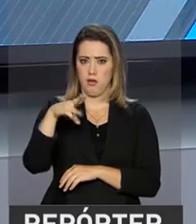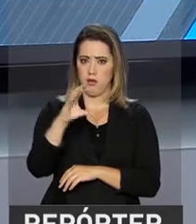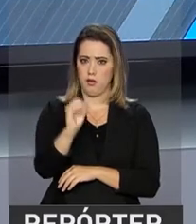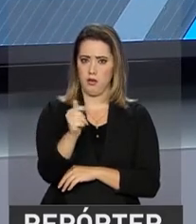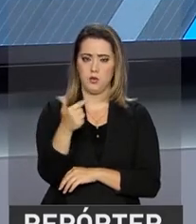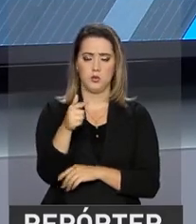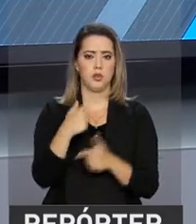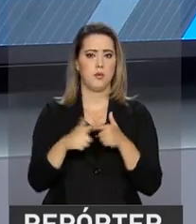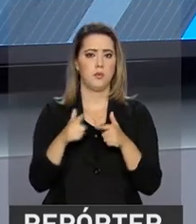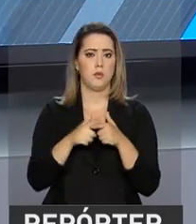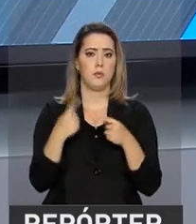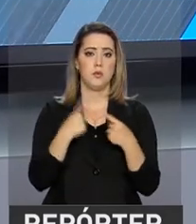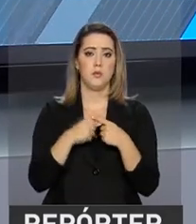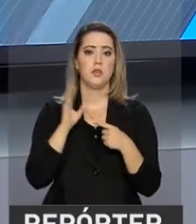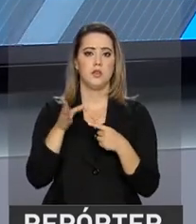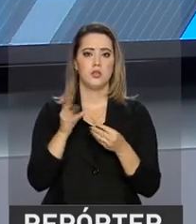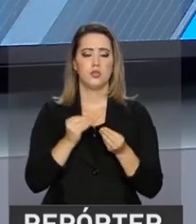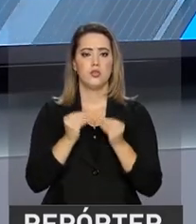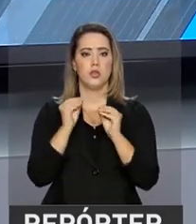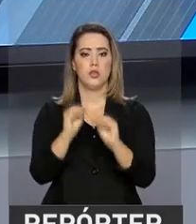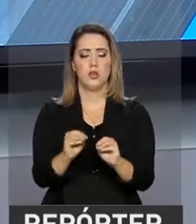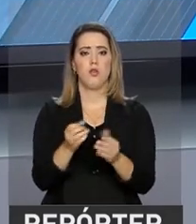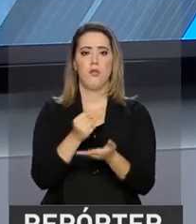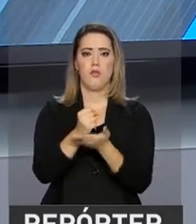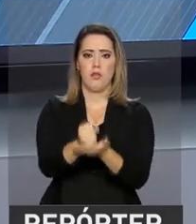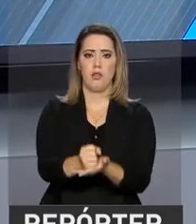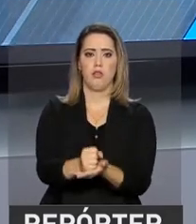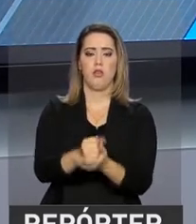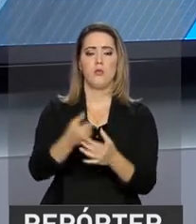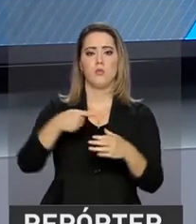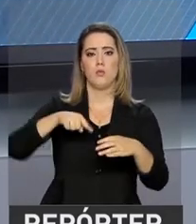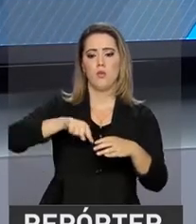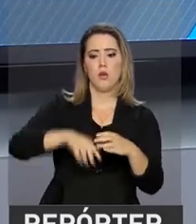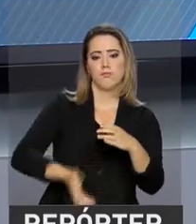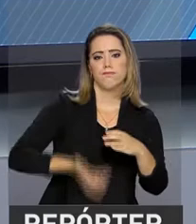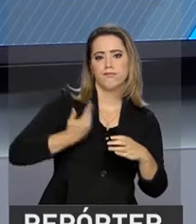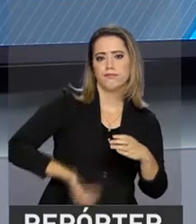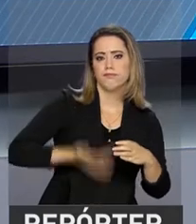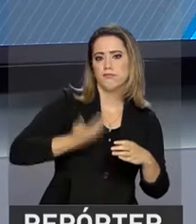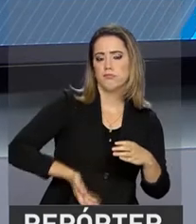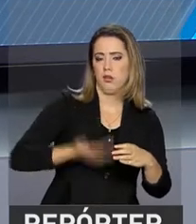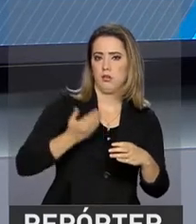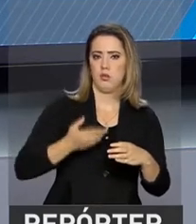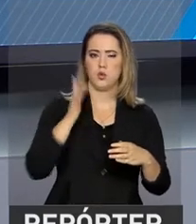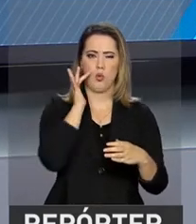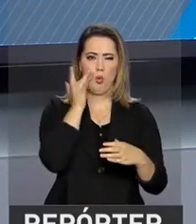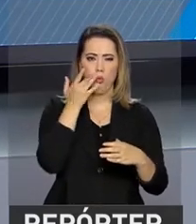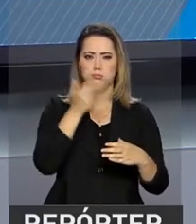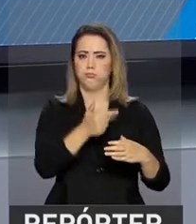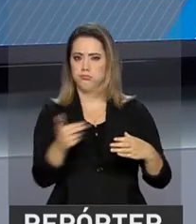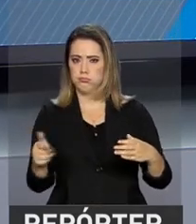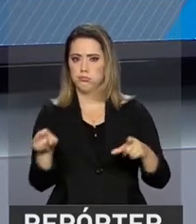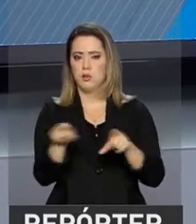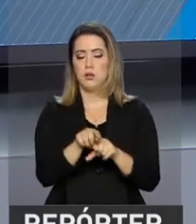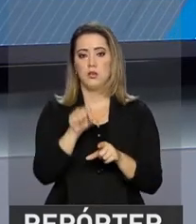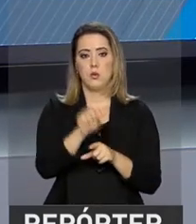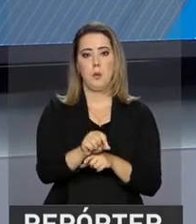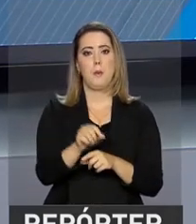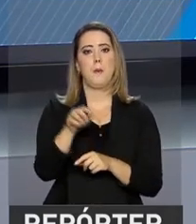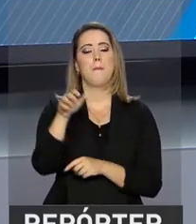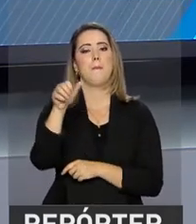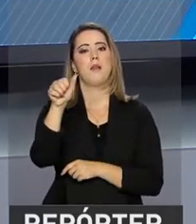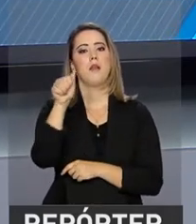impacto porque a área já era destinada à mineração o decreto que extingue a reserva localizada nos estados do amapá e do pará